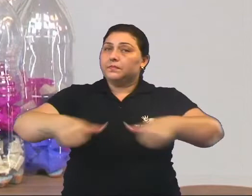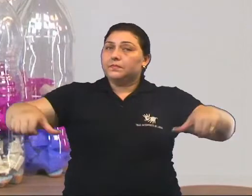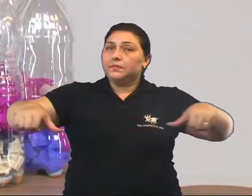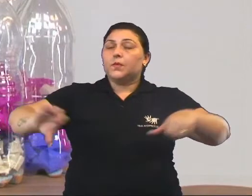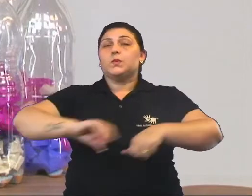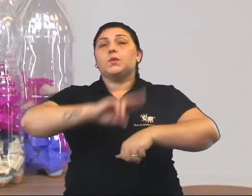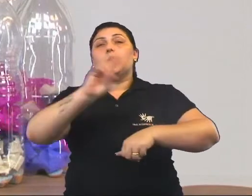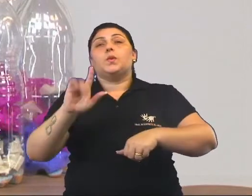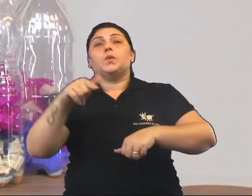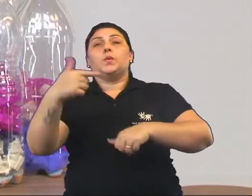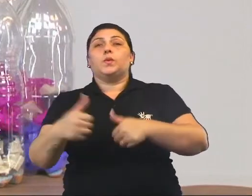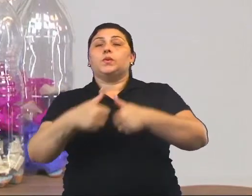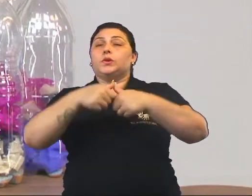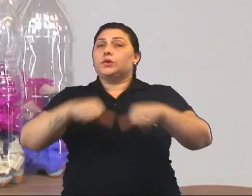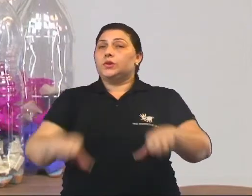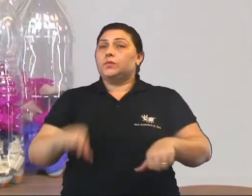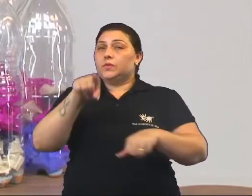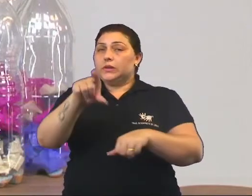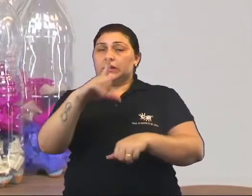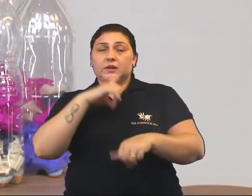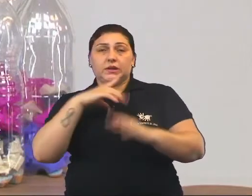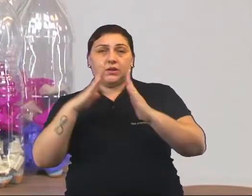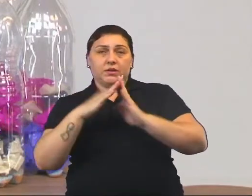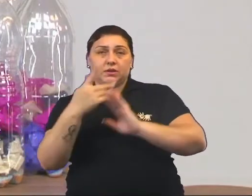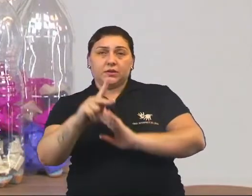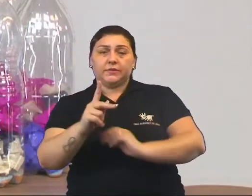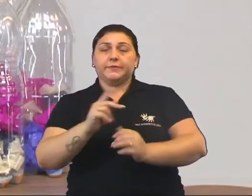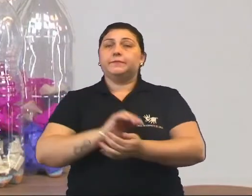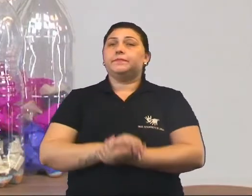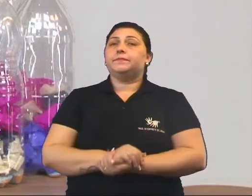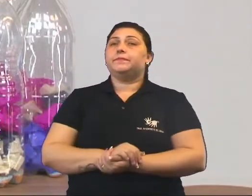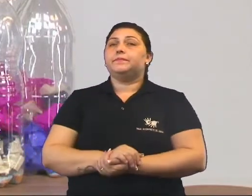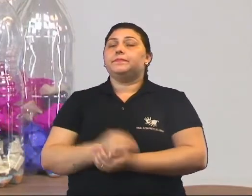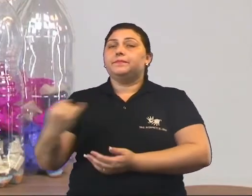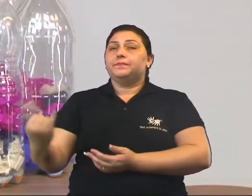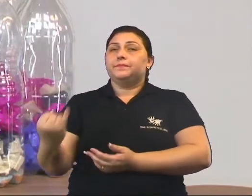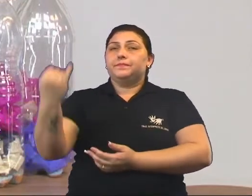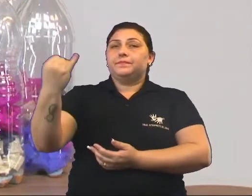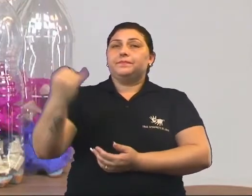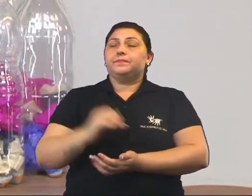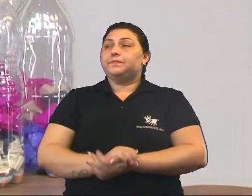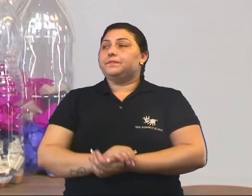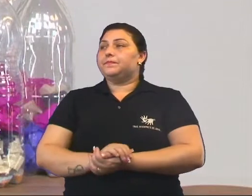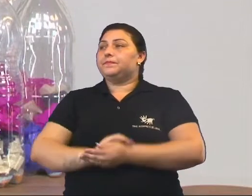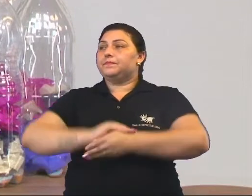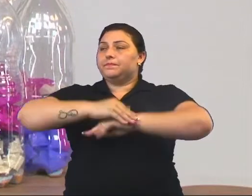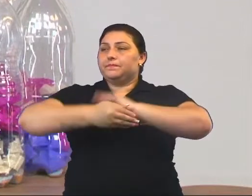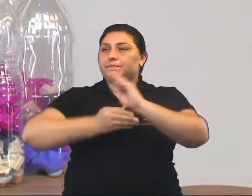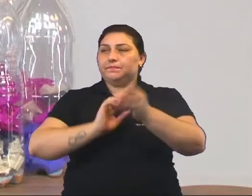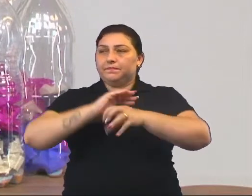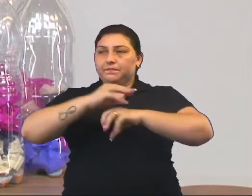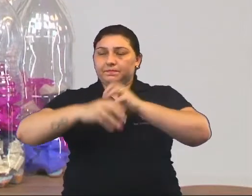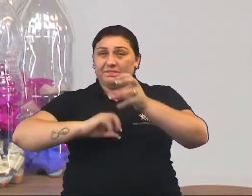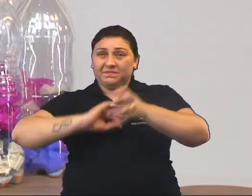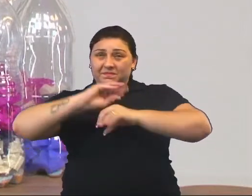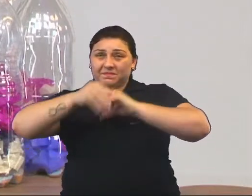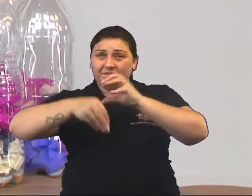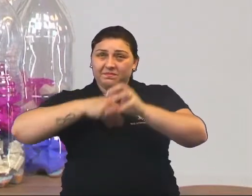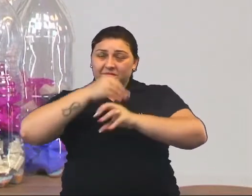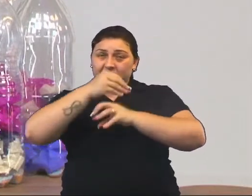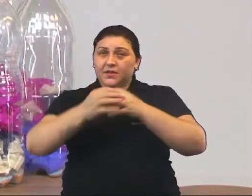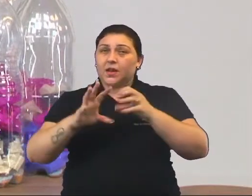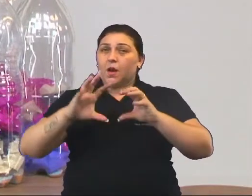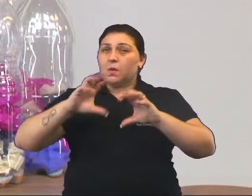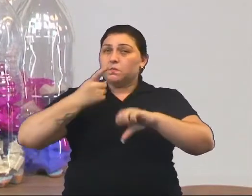ou um outro tipo de fitinha que você tenha na sua casa. É importante passar bastante fita para